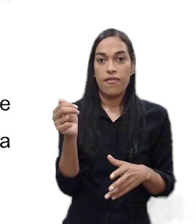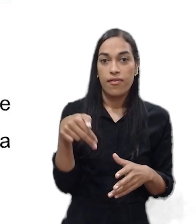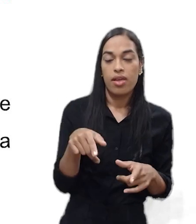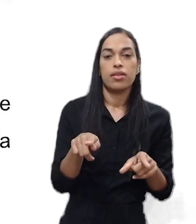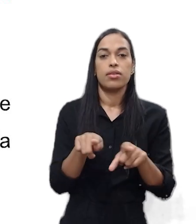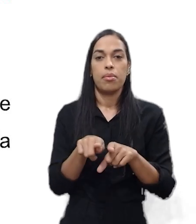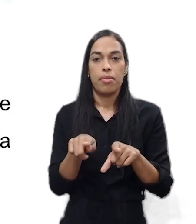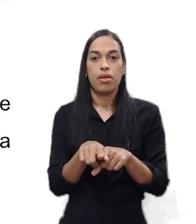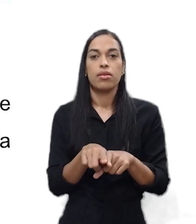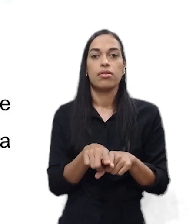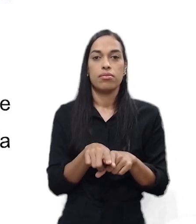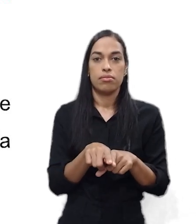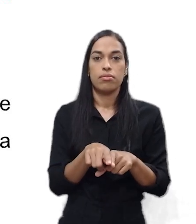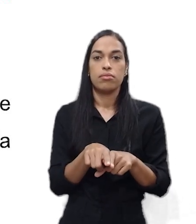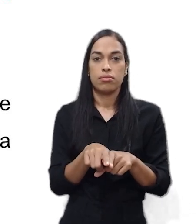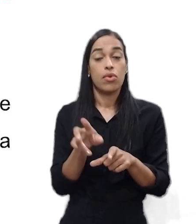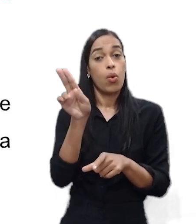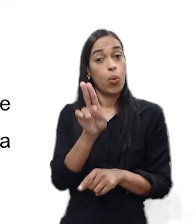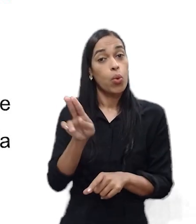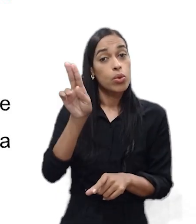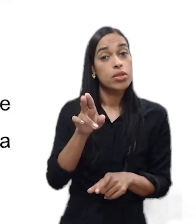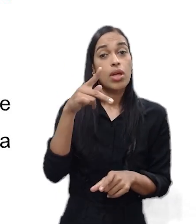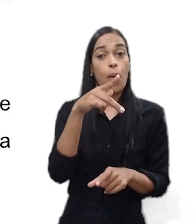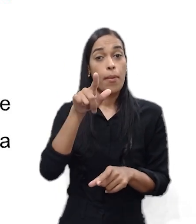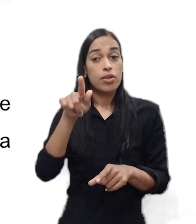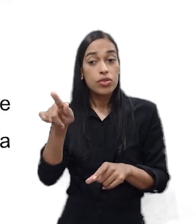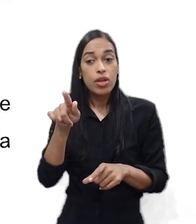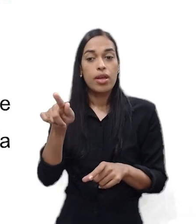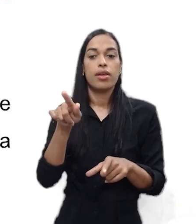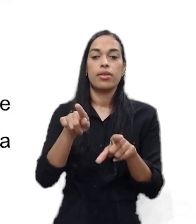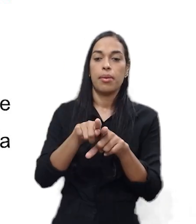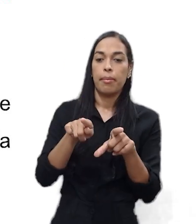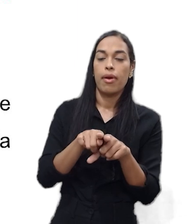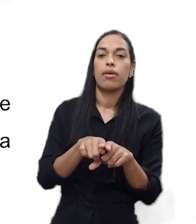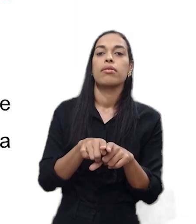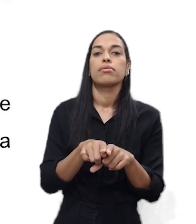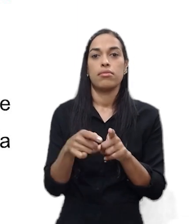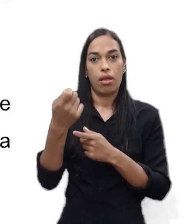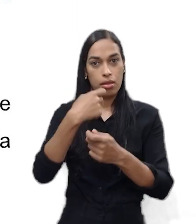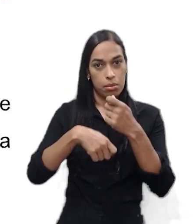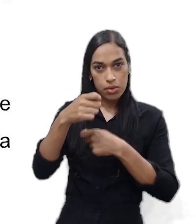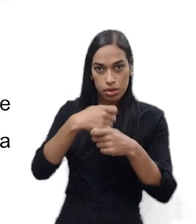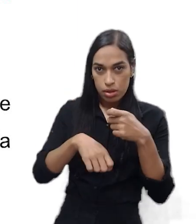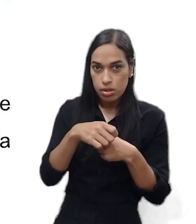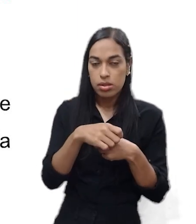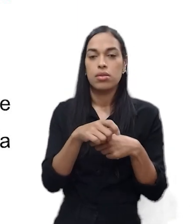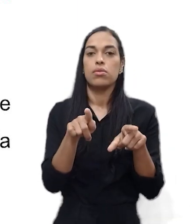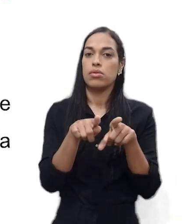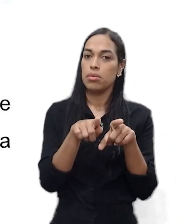cliente SQL, né? Vocês podem utilizar o pgadmin, né? É o que vamos utilizar, o